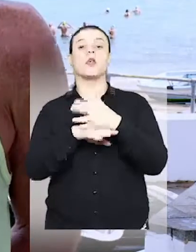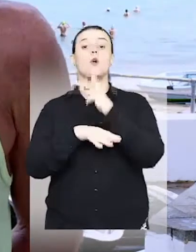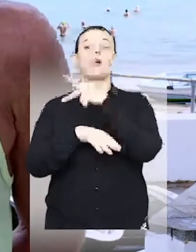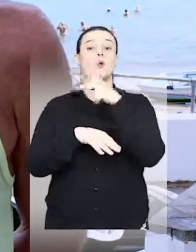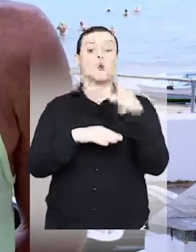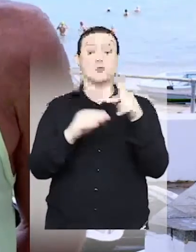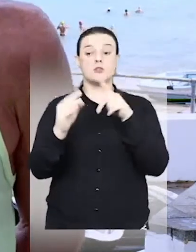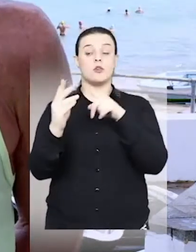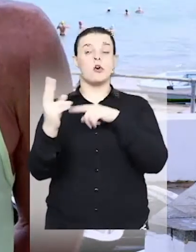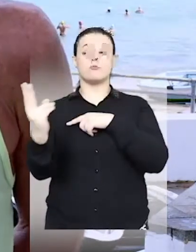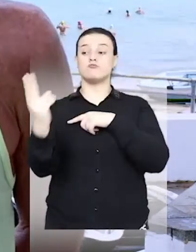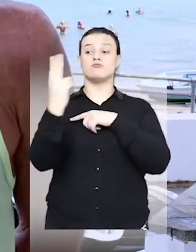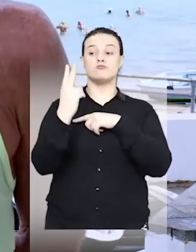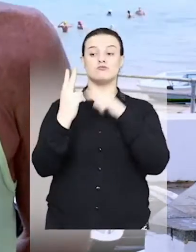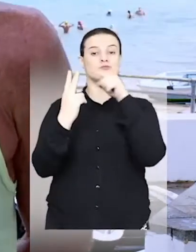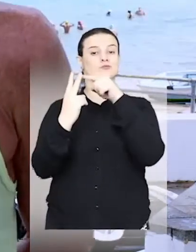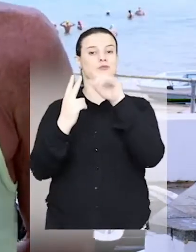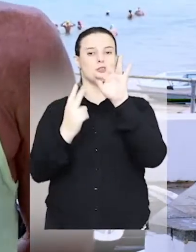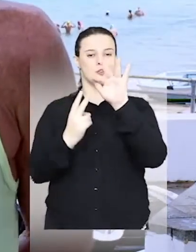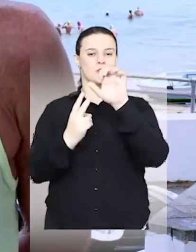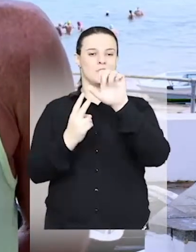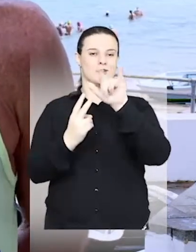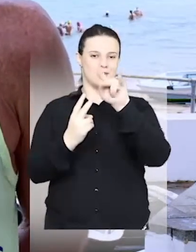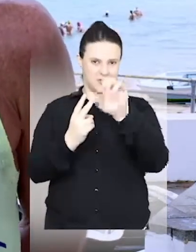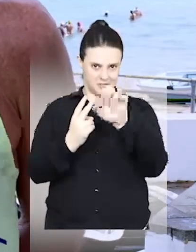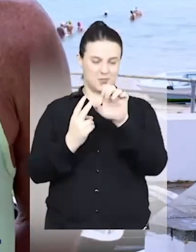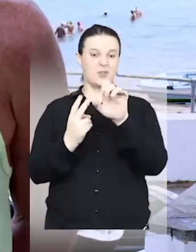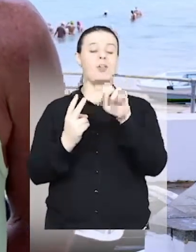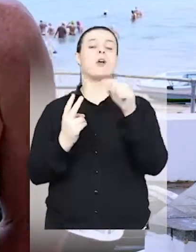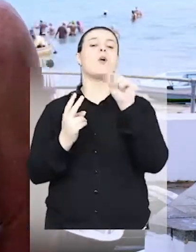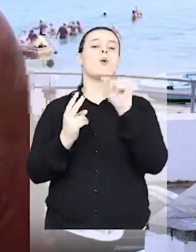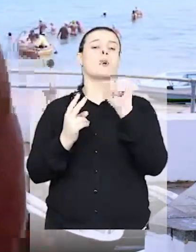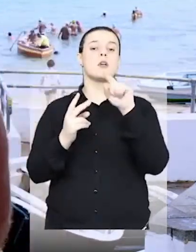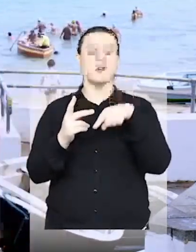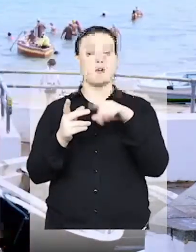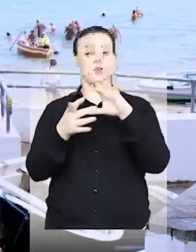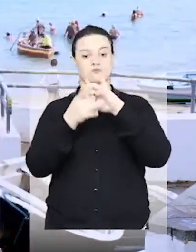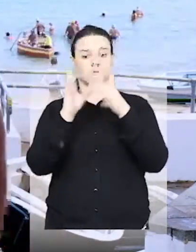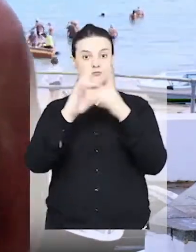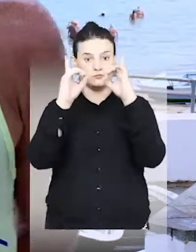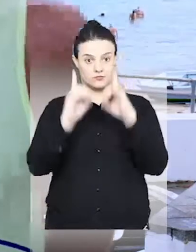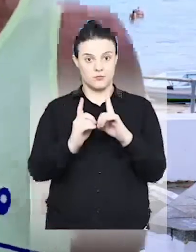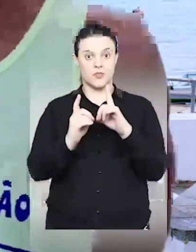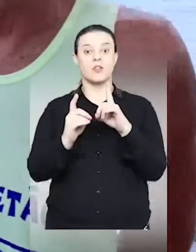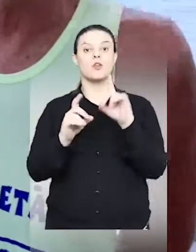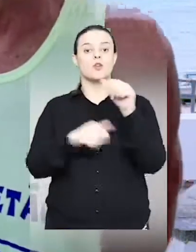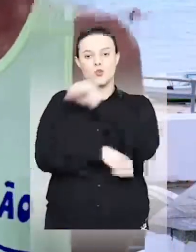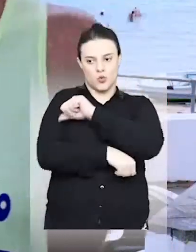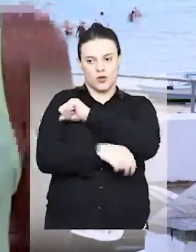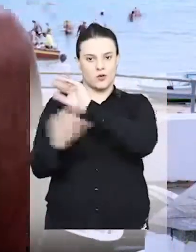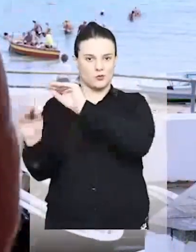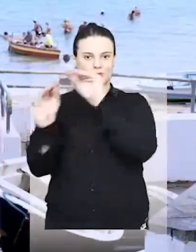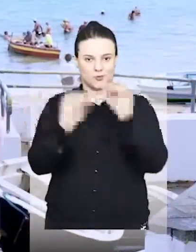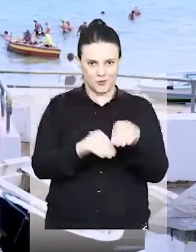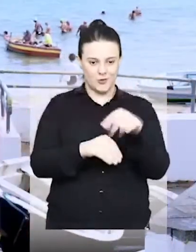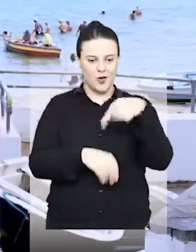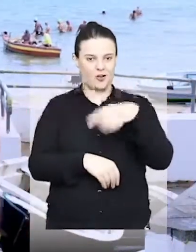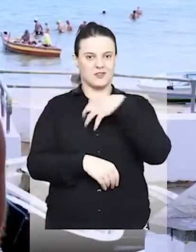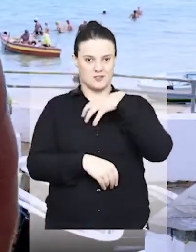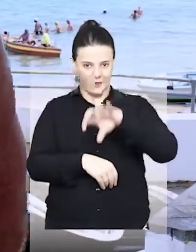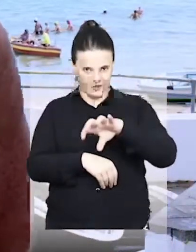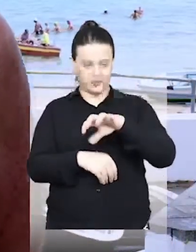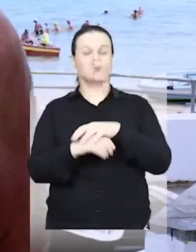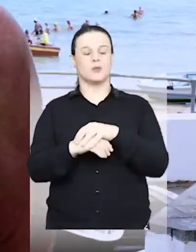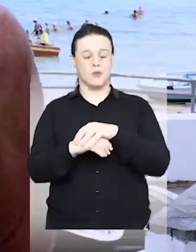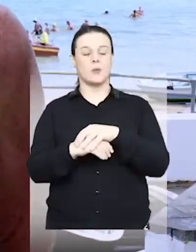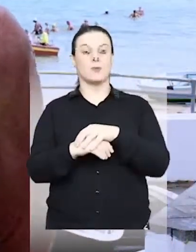E o professor Rafael Peralva me apresentou o Felipe Barros, que era um para-atleta que tinha vindo do Rio de Janeiro, estava aqui